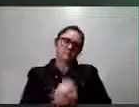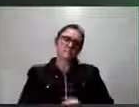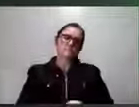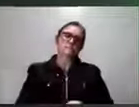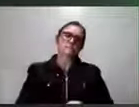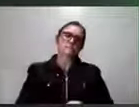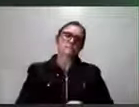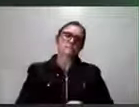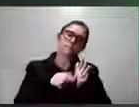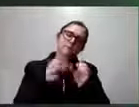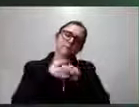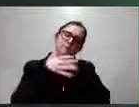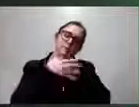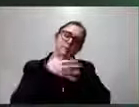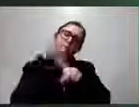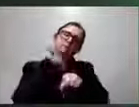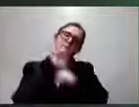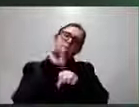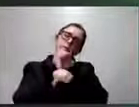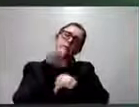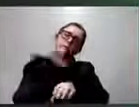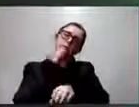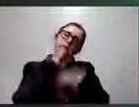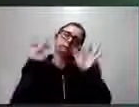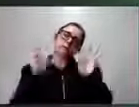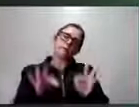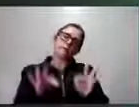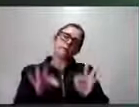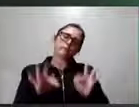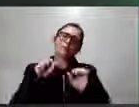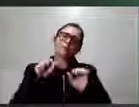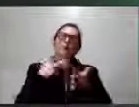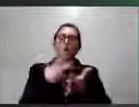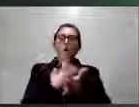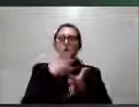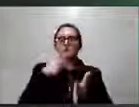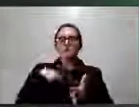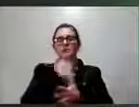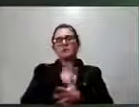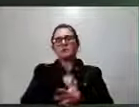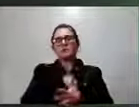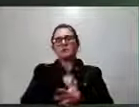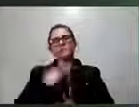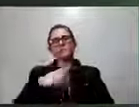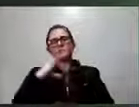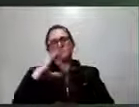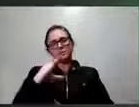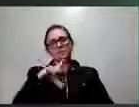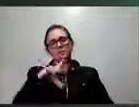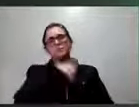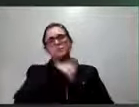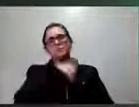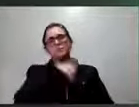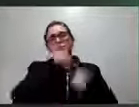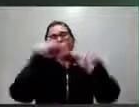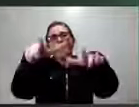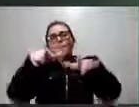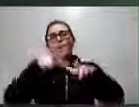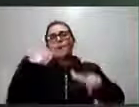da pandemia. Nós esperamos que acabe logo, claro, mas o que vai acontecer com os nossos pacientes? Temos aí, então, uma área de